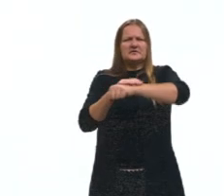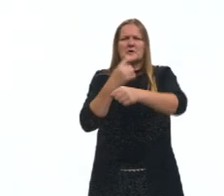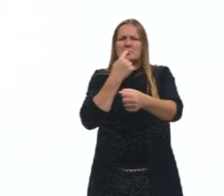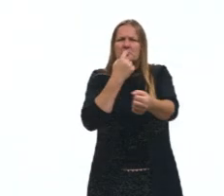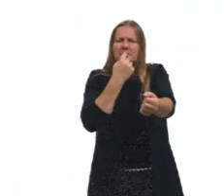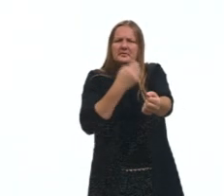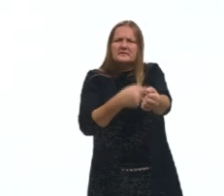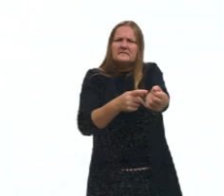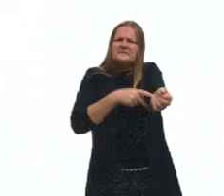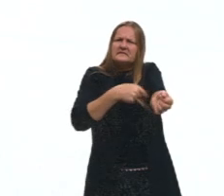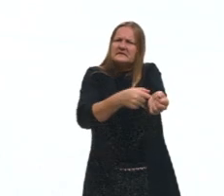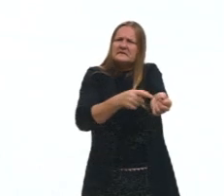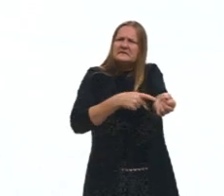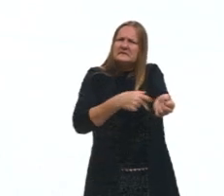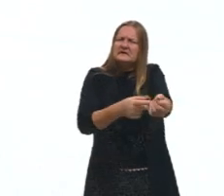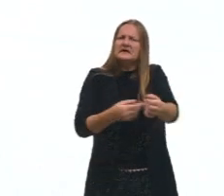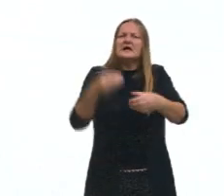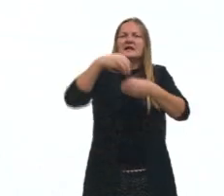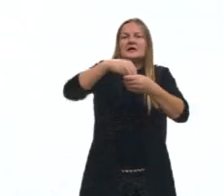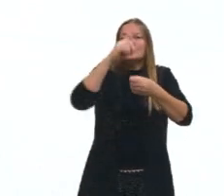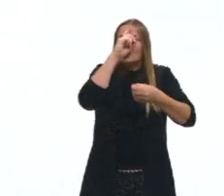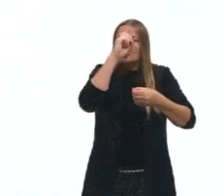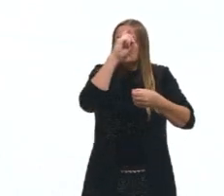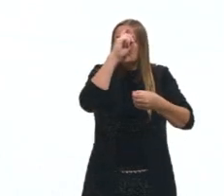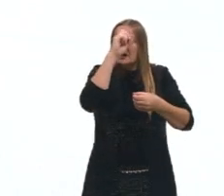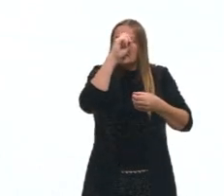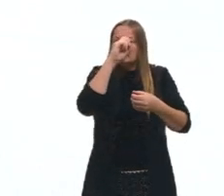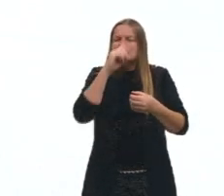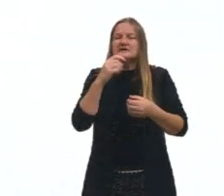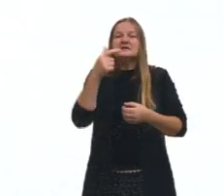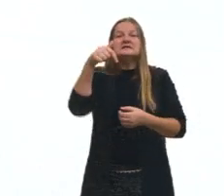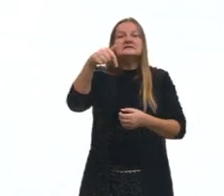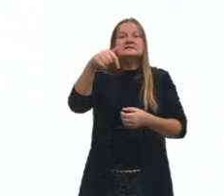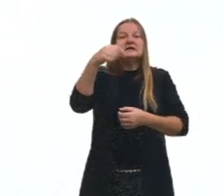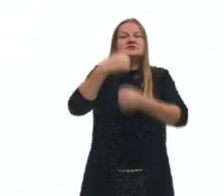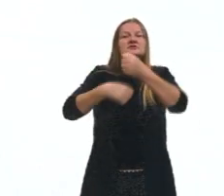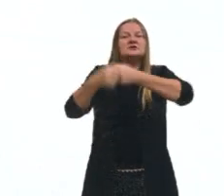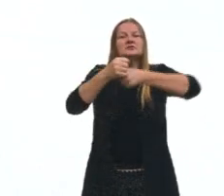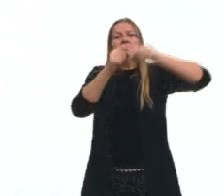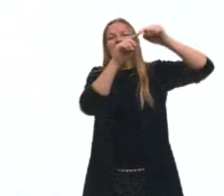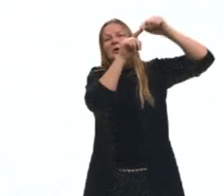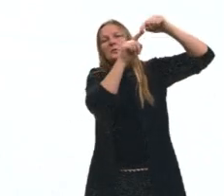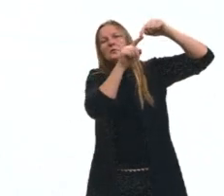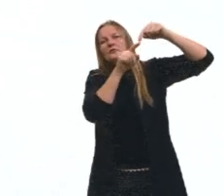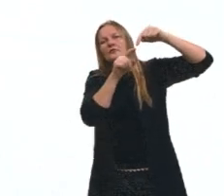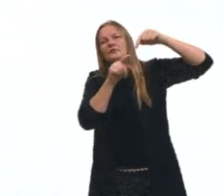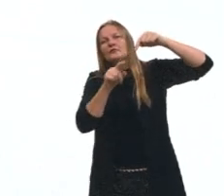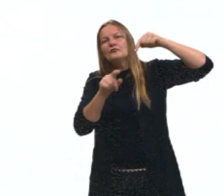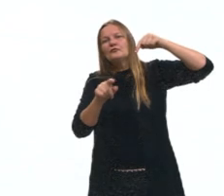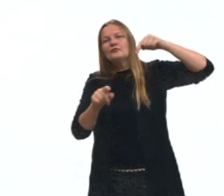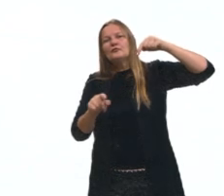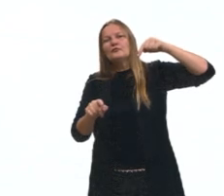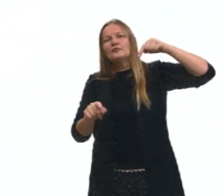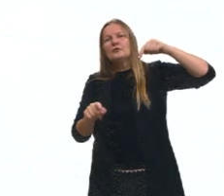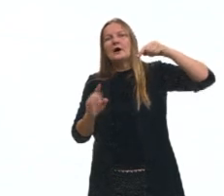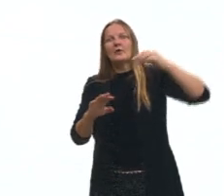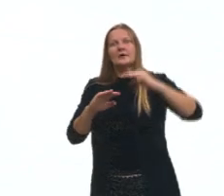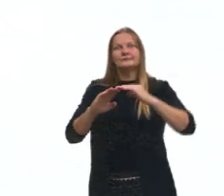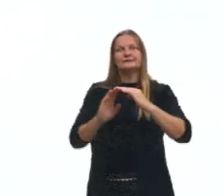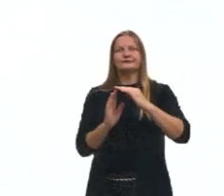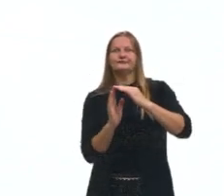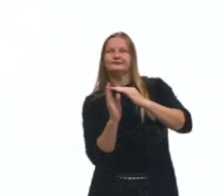cresceu pela primeira vez depois de sete anos em queda alguns patógenos